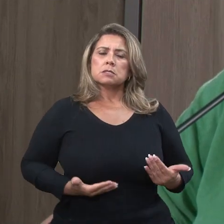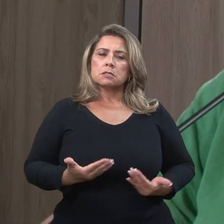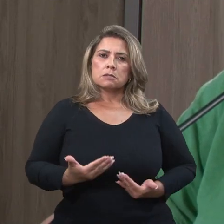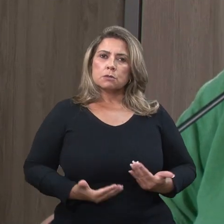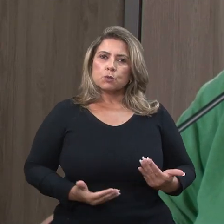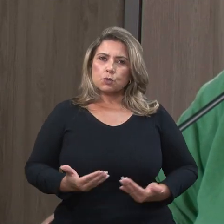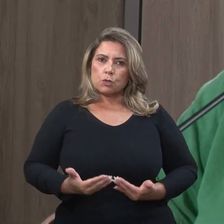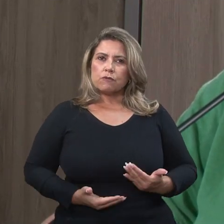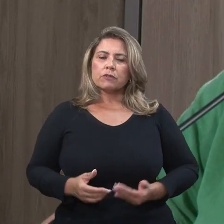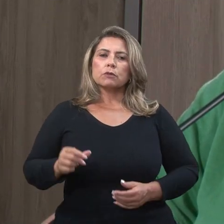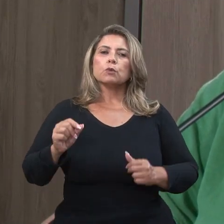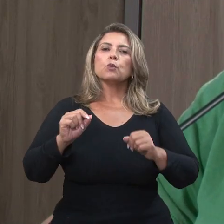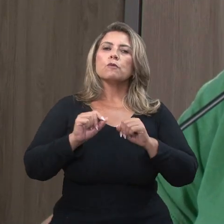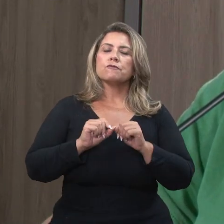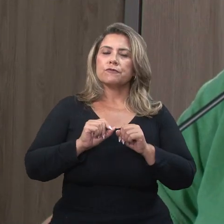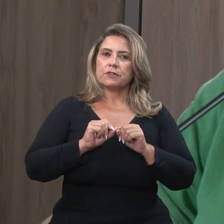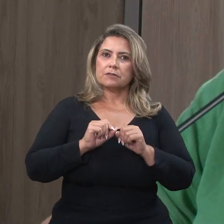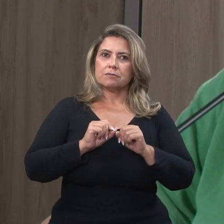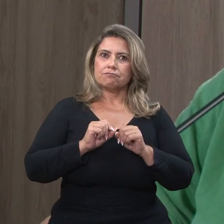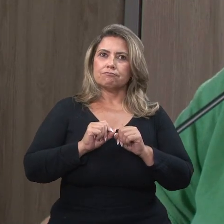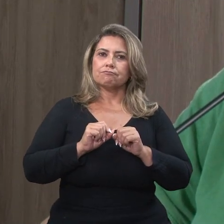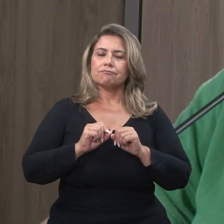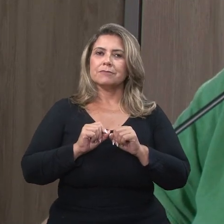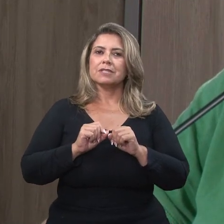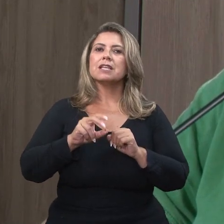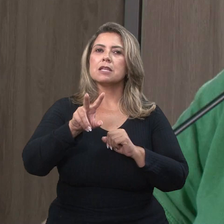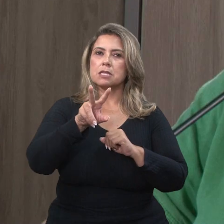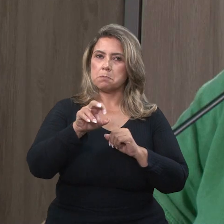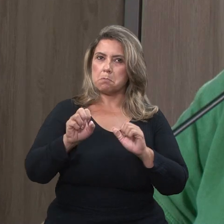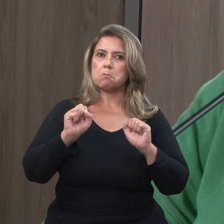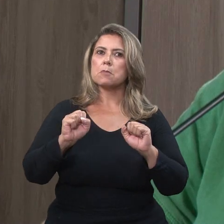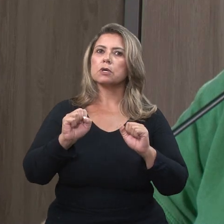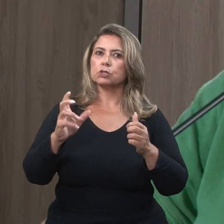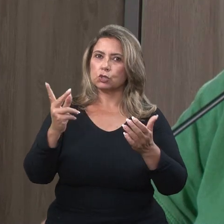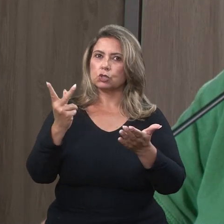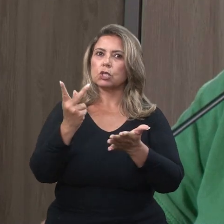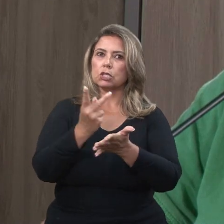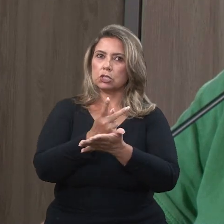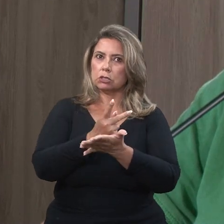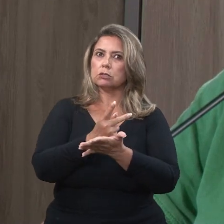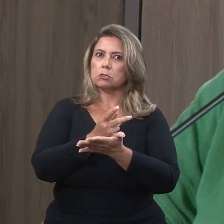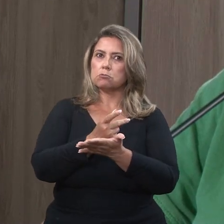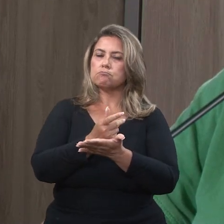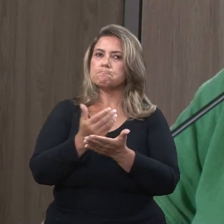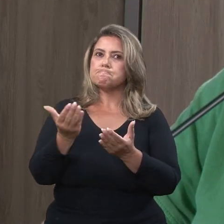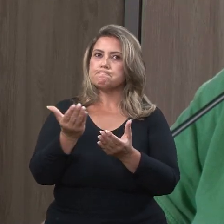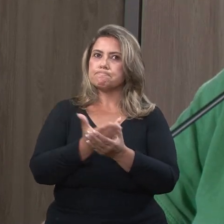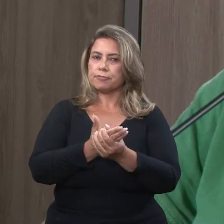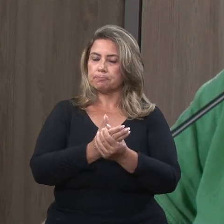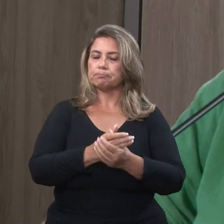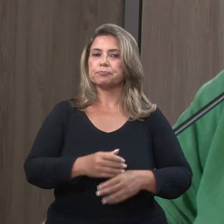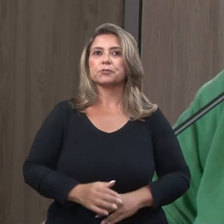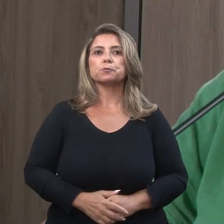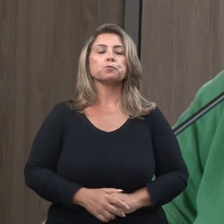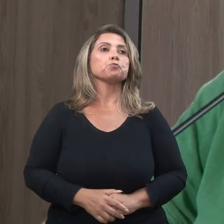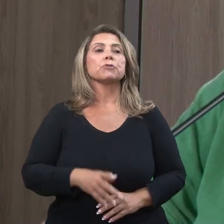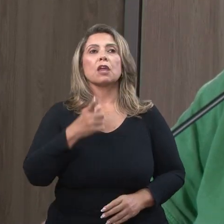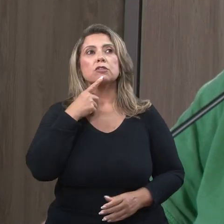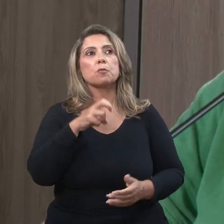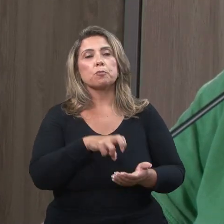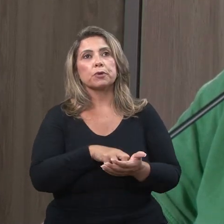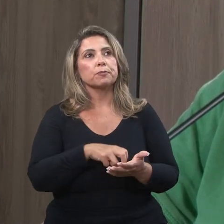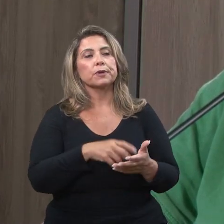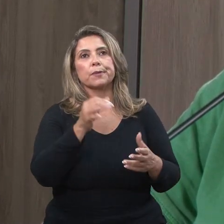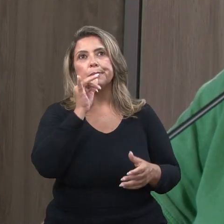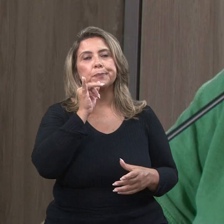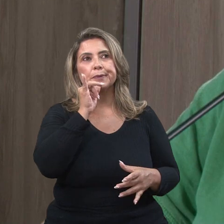pratica esse ato, ele pode receber uma série de punições. Se se tratar, por exemplo, de um caso